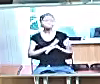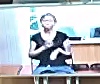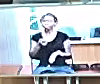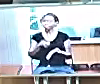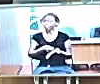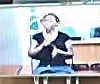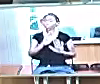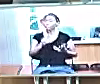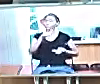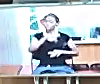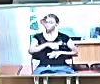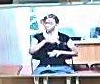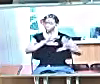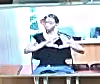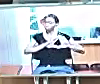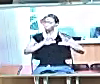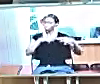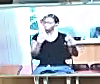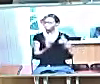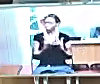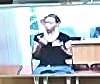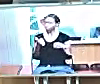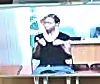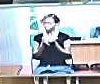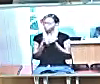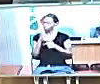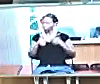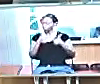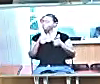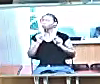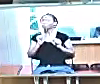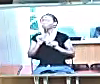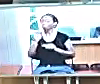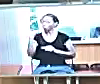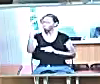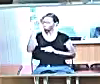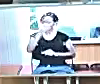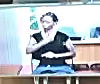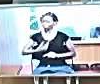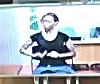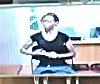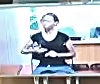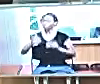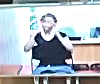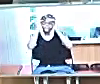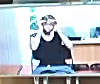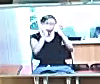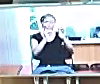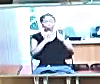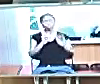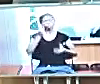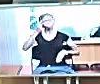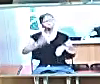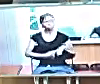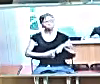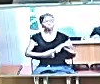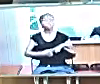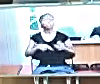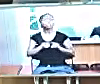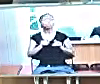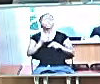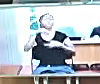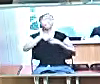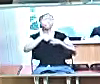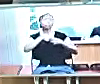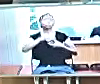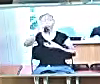aqui na assembléia pra pra apoiar essa iniciativa para que o governo federal honre com esse compromisso e também no senado federal foi criada